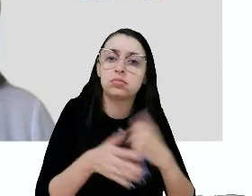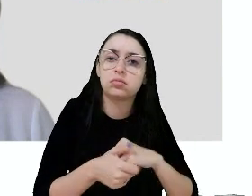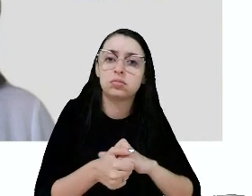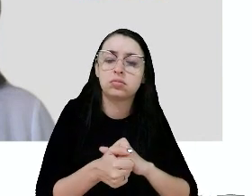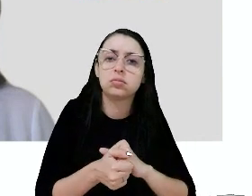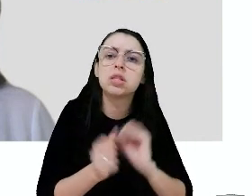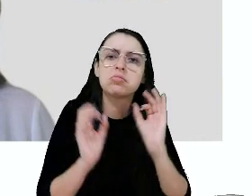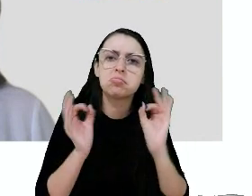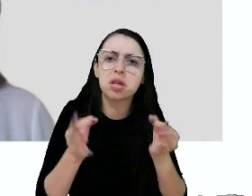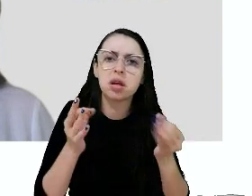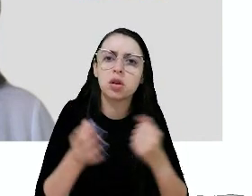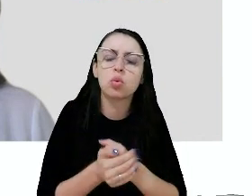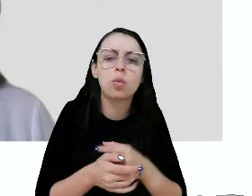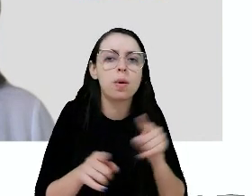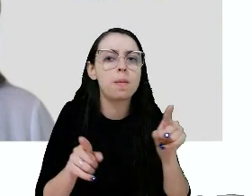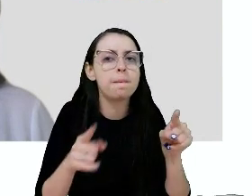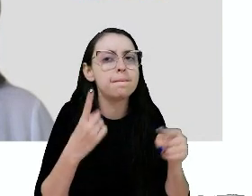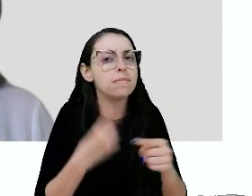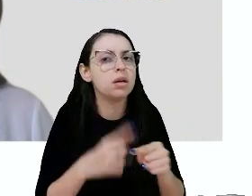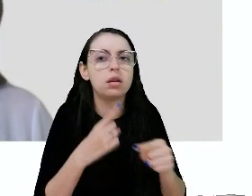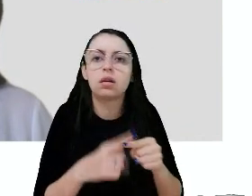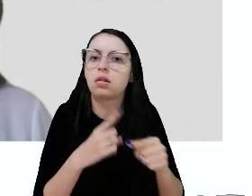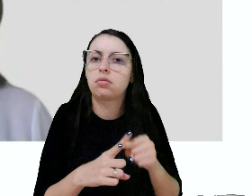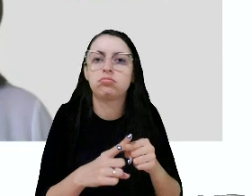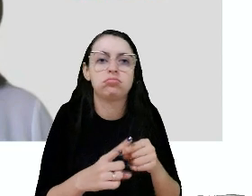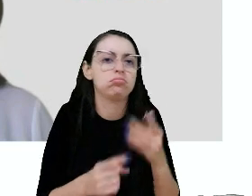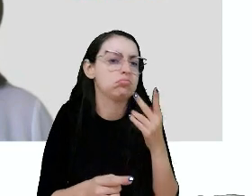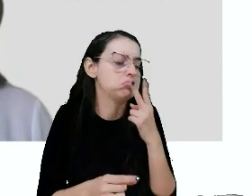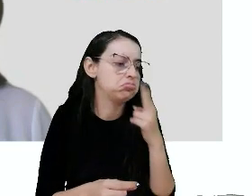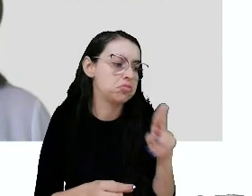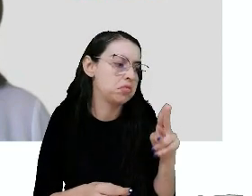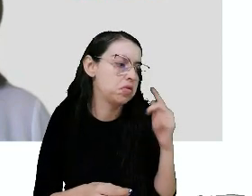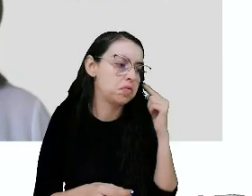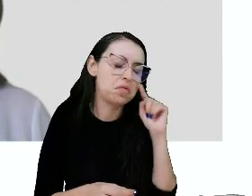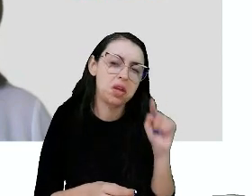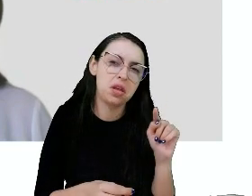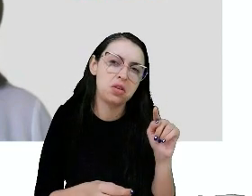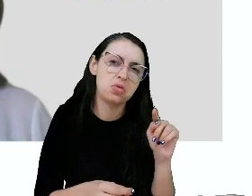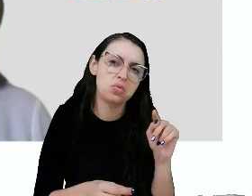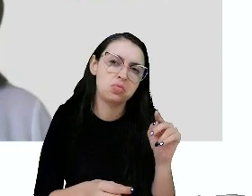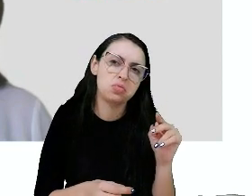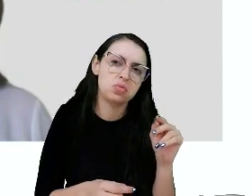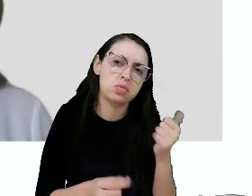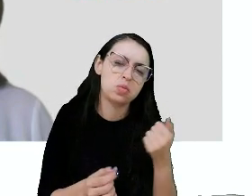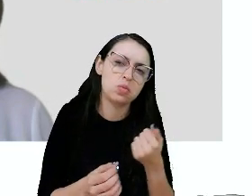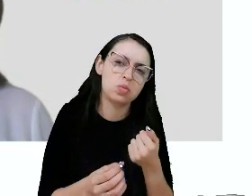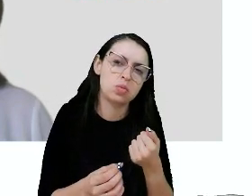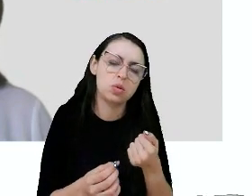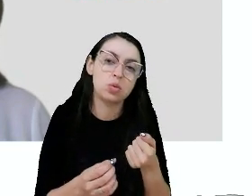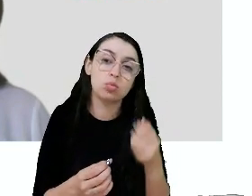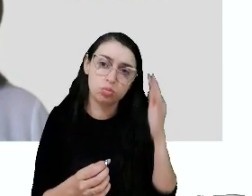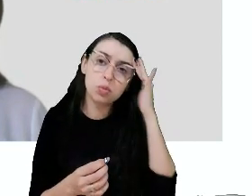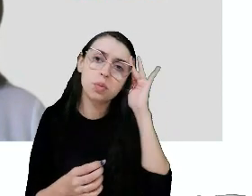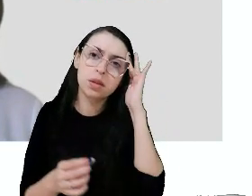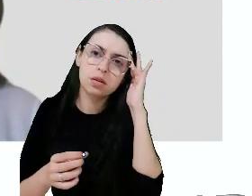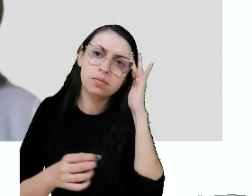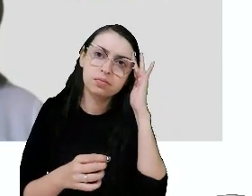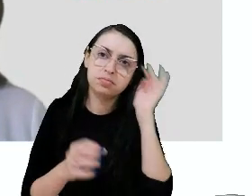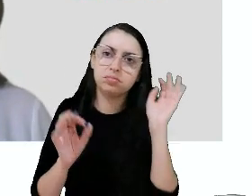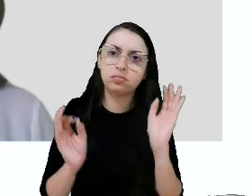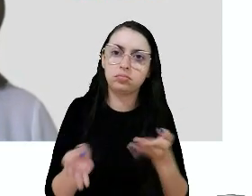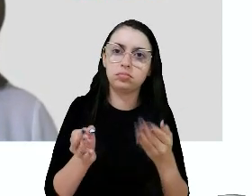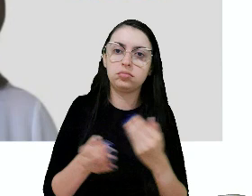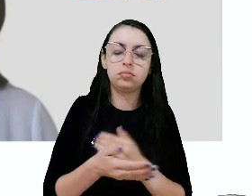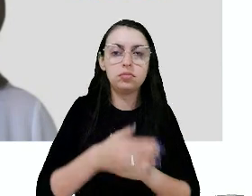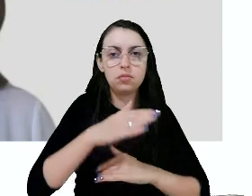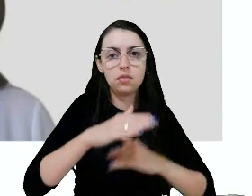ainda, certo? Porque não percebo, não é, que realmente tomem consciência, nesse